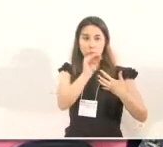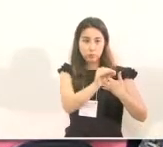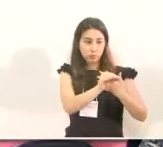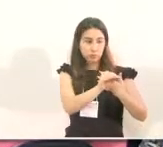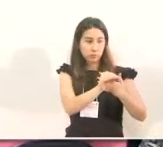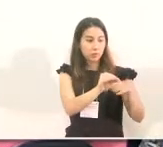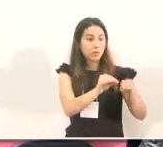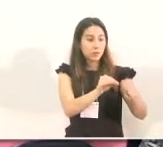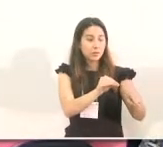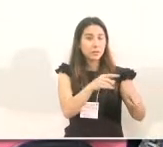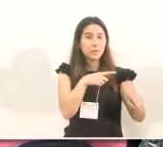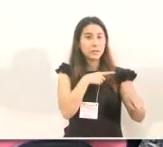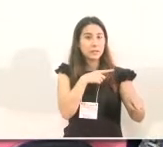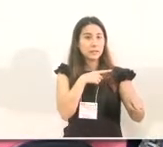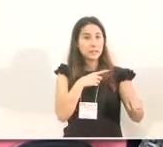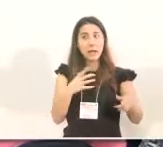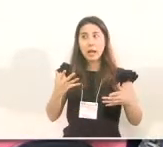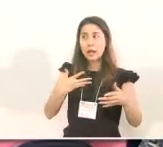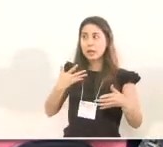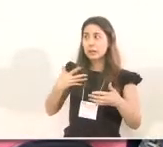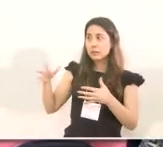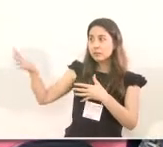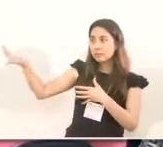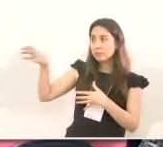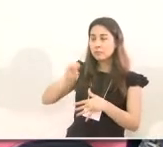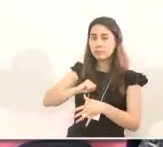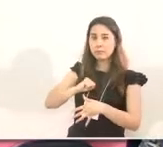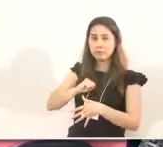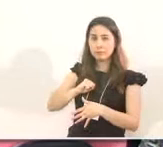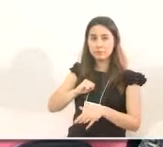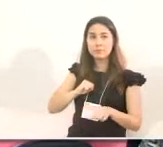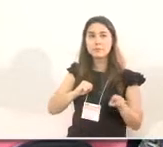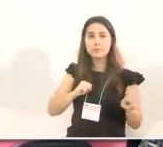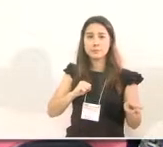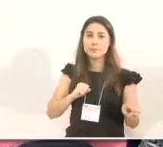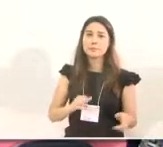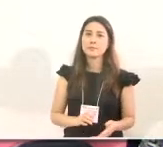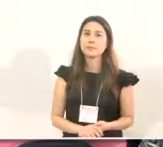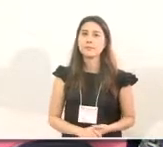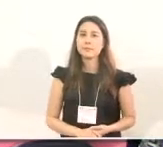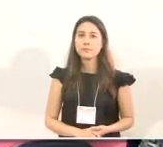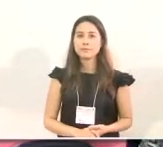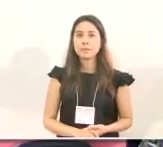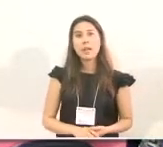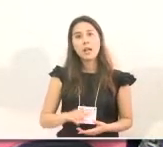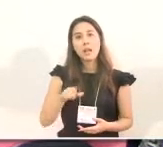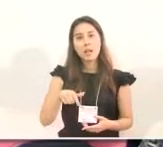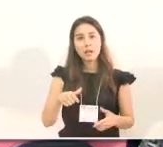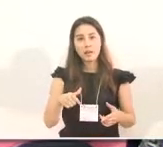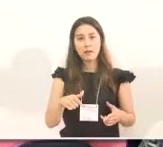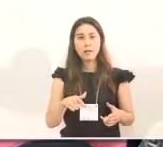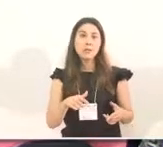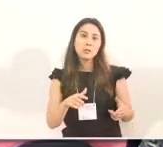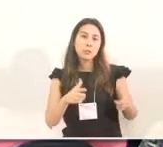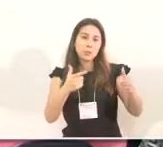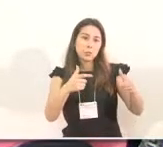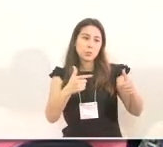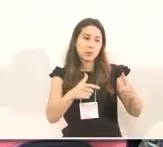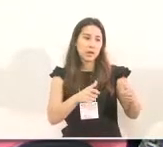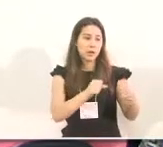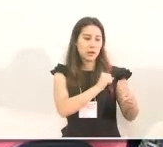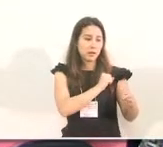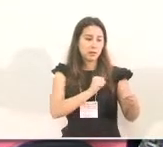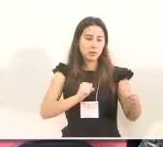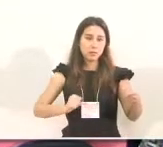não é só para os senhores têm uma ideia é essa fazenda paraíso aqui na divisa de andradas chegou a ter três